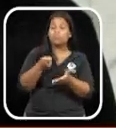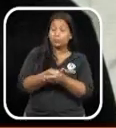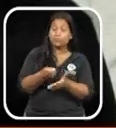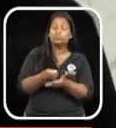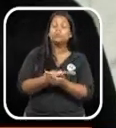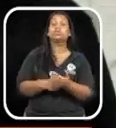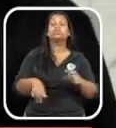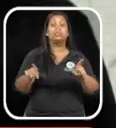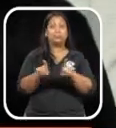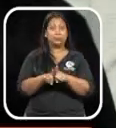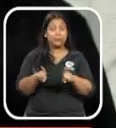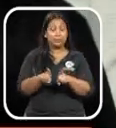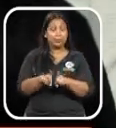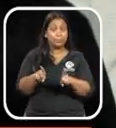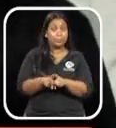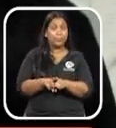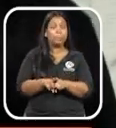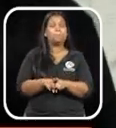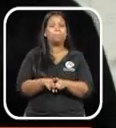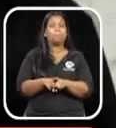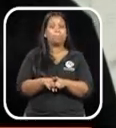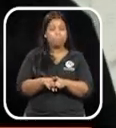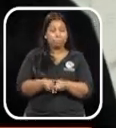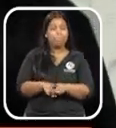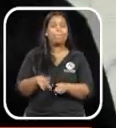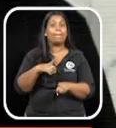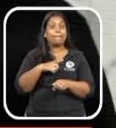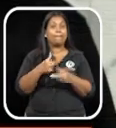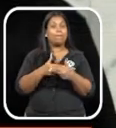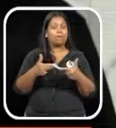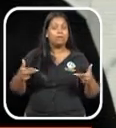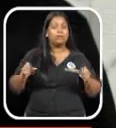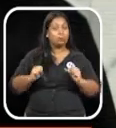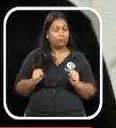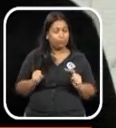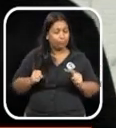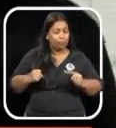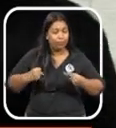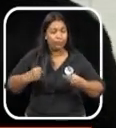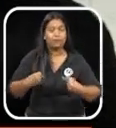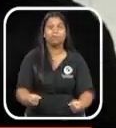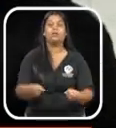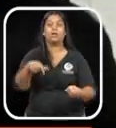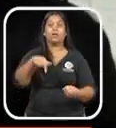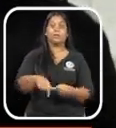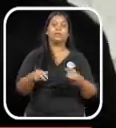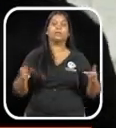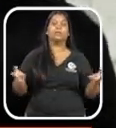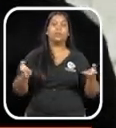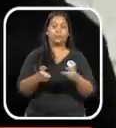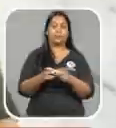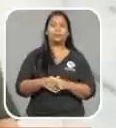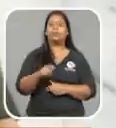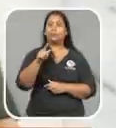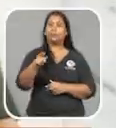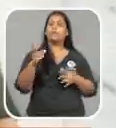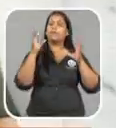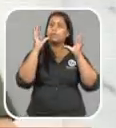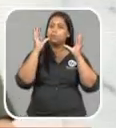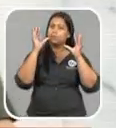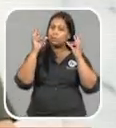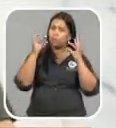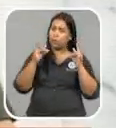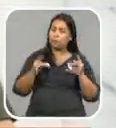tem muito a ver com o fortalecimento do legislativo. Gostaria que você comentasse um pouco sobre esse assunto, João. As